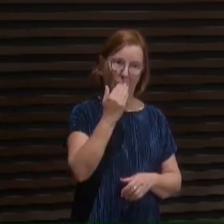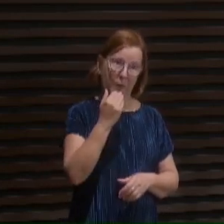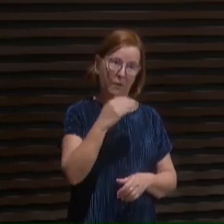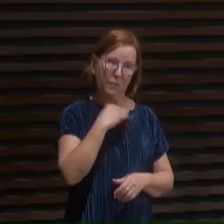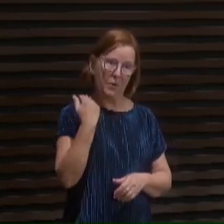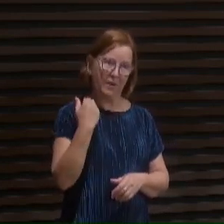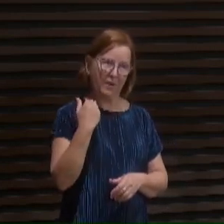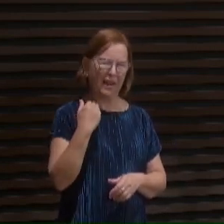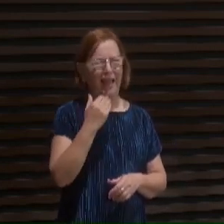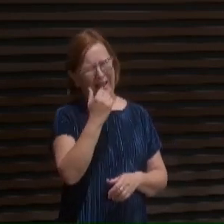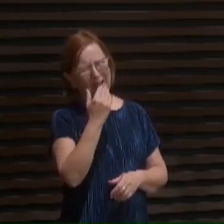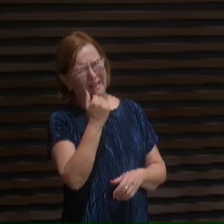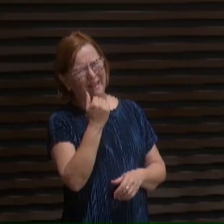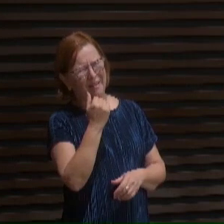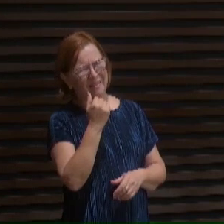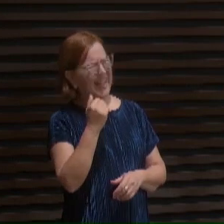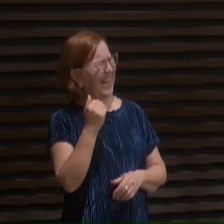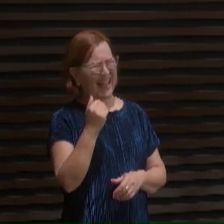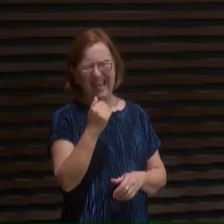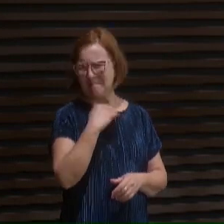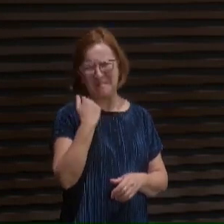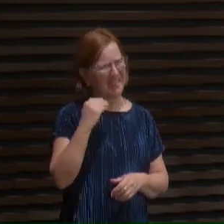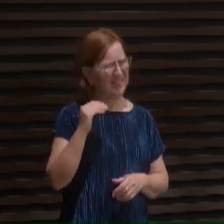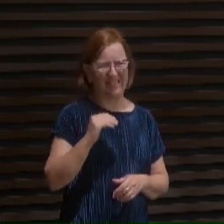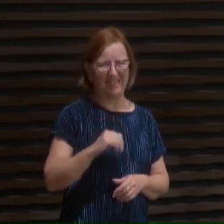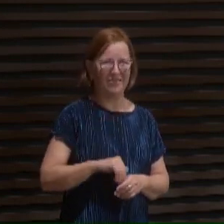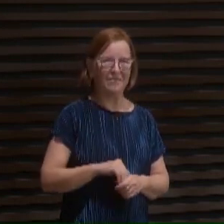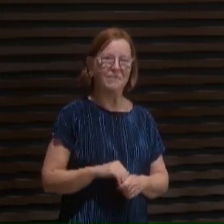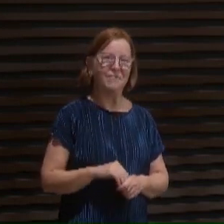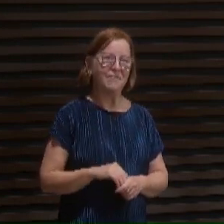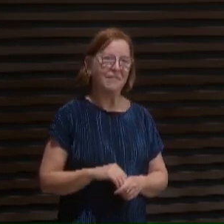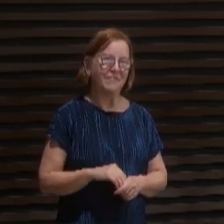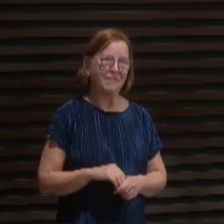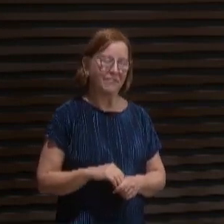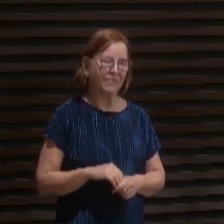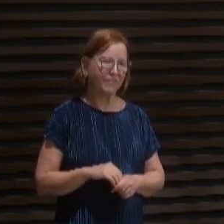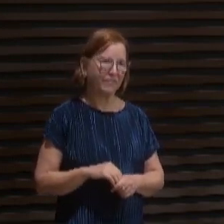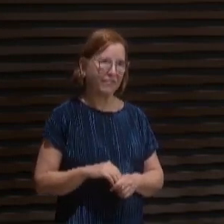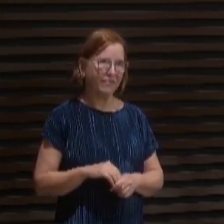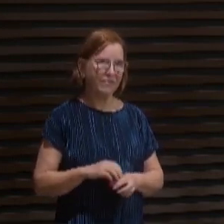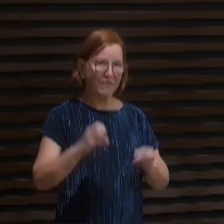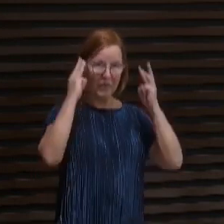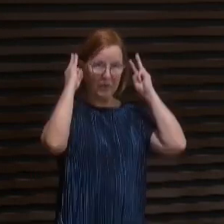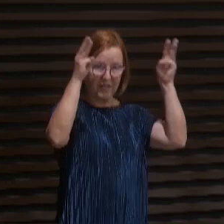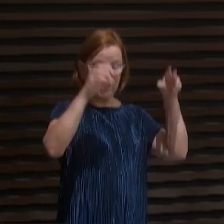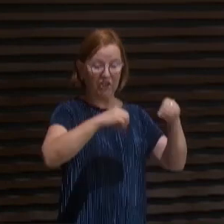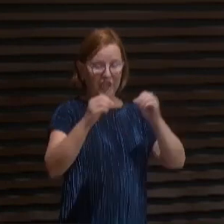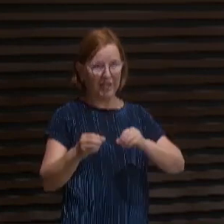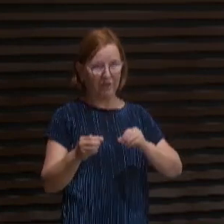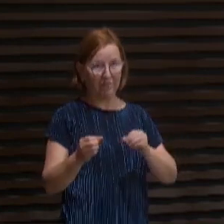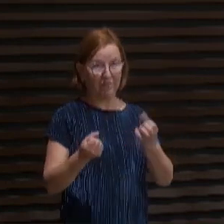Come! Que você não vai morrer. Ele foi tirado do palácio de